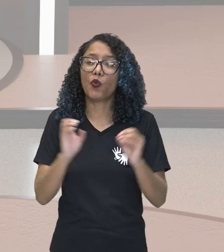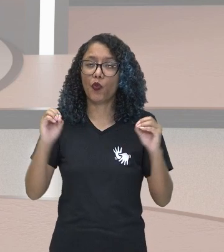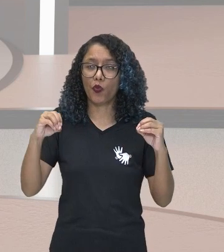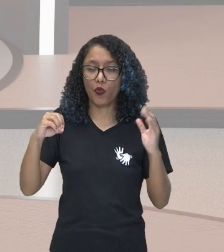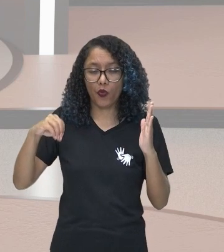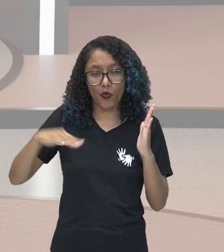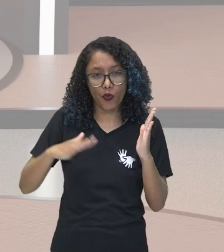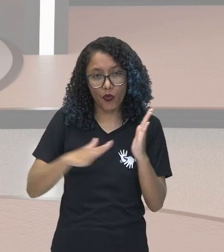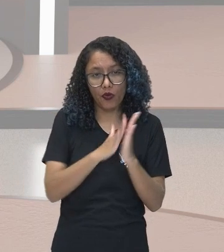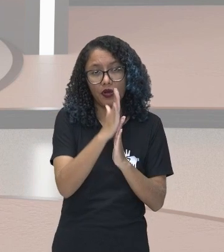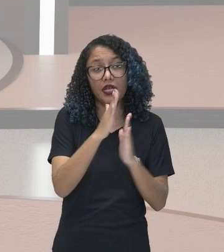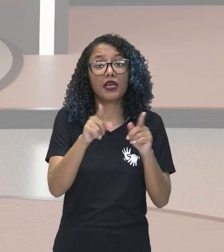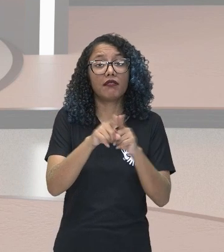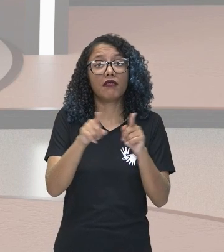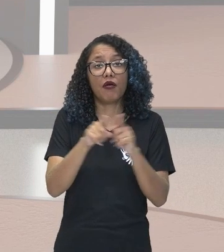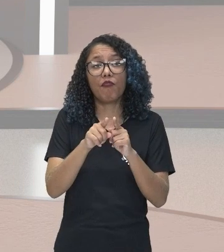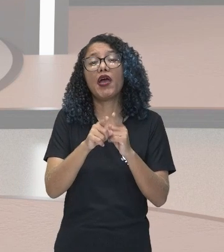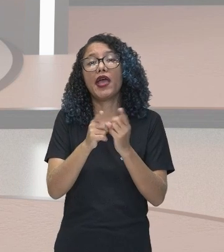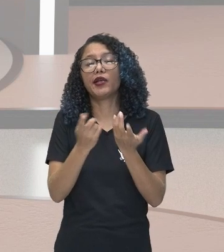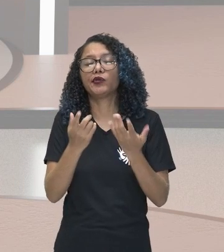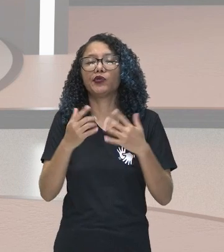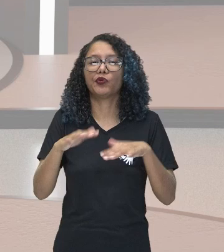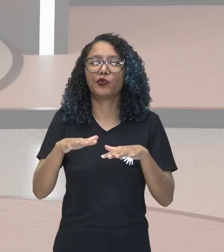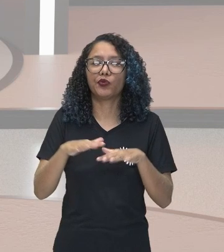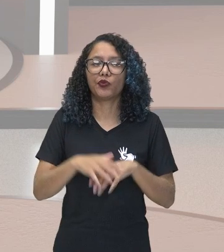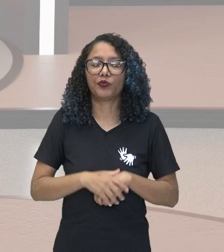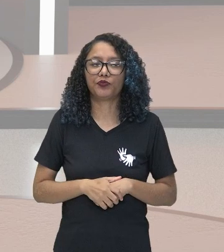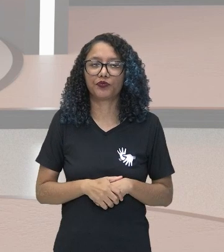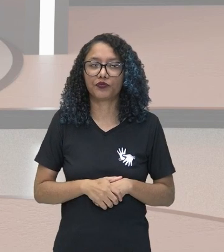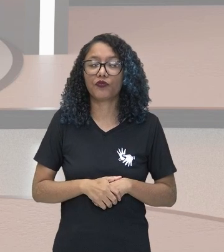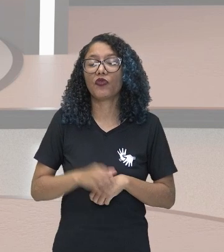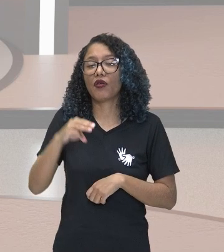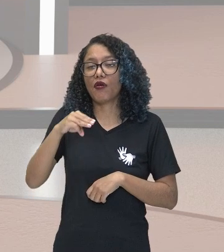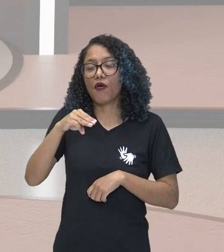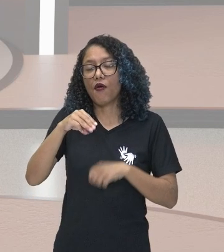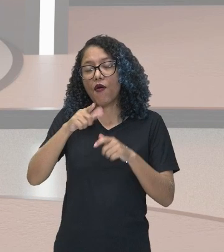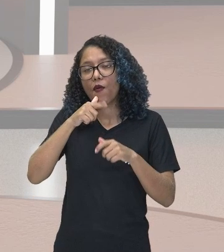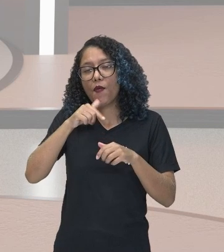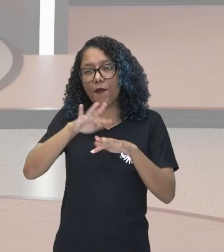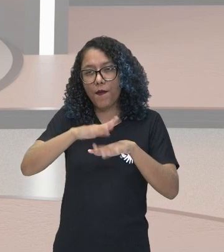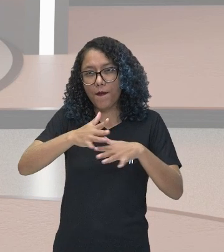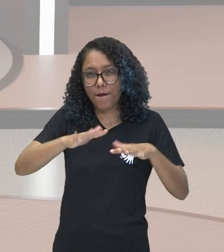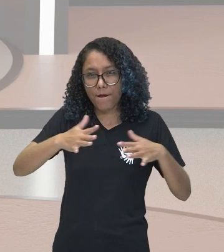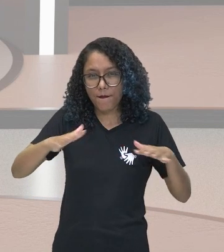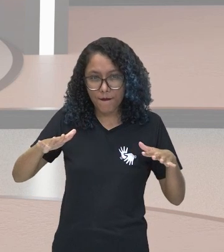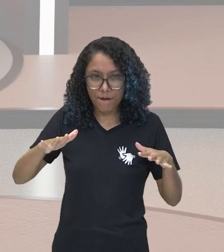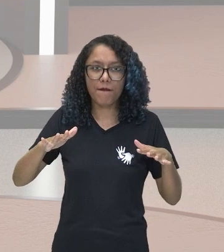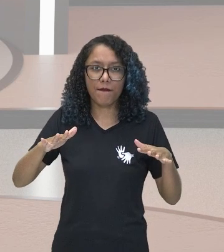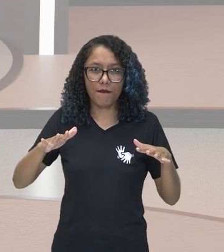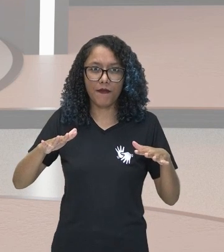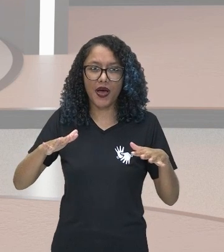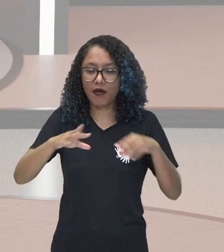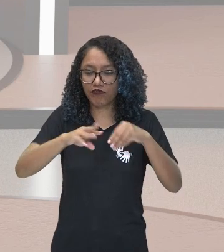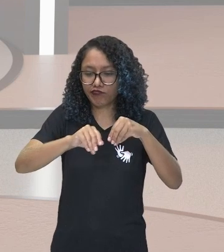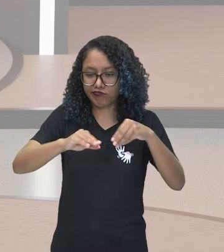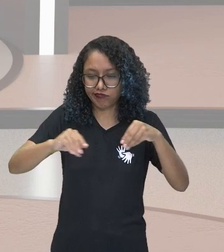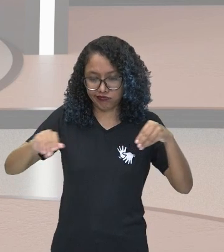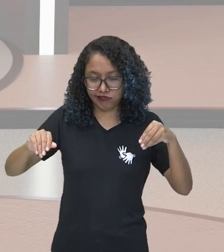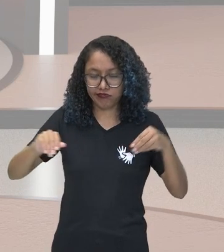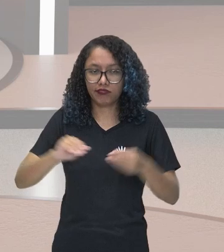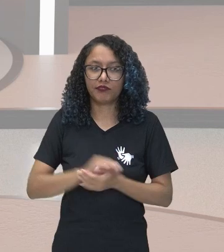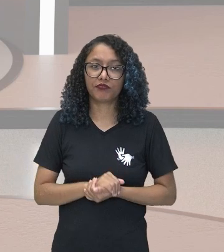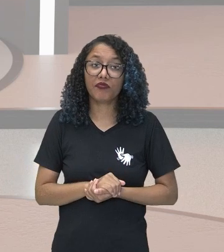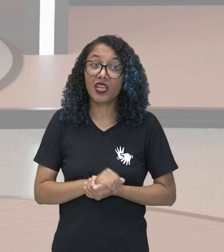o Mar Mediterrâneo, que acaba aí dando essa proximidade com o continente europeu. E é o que nós